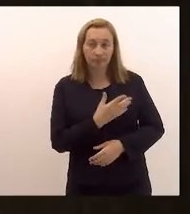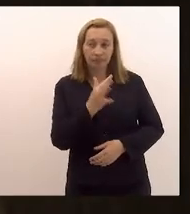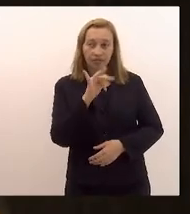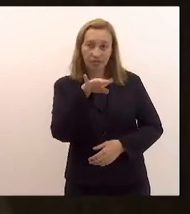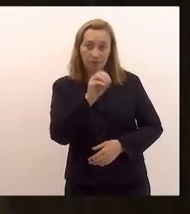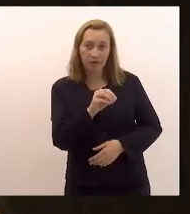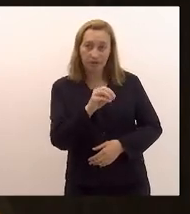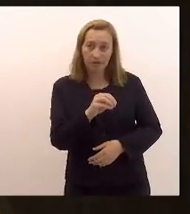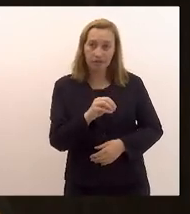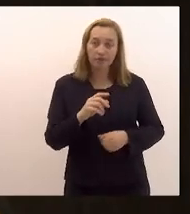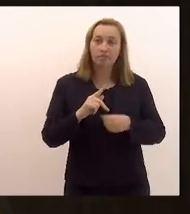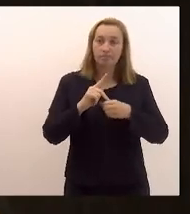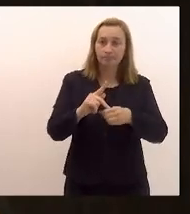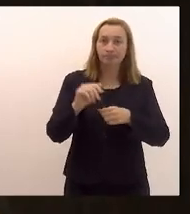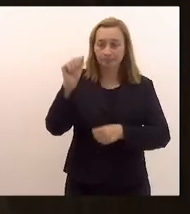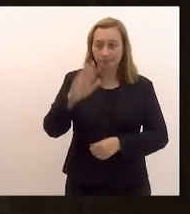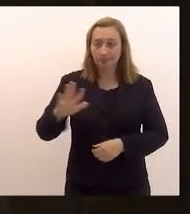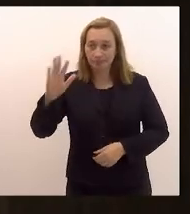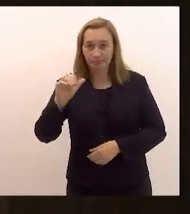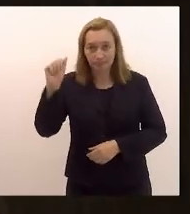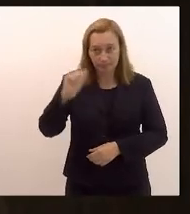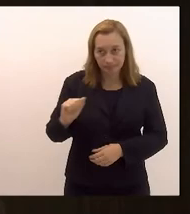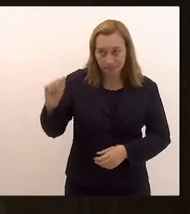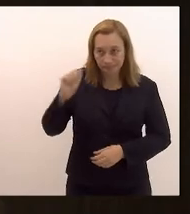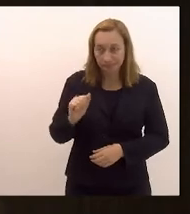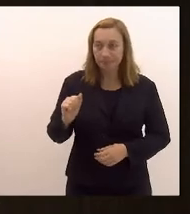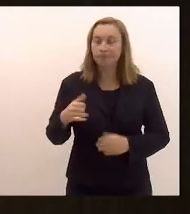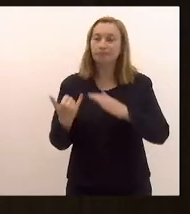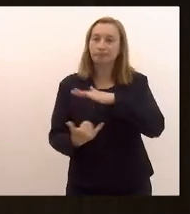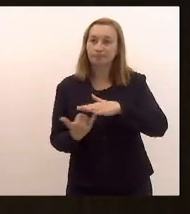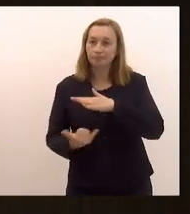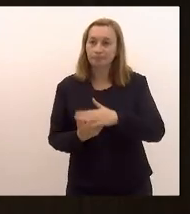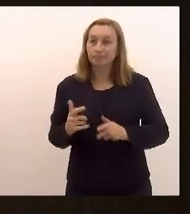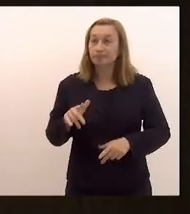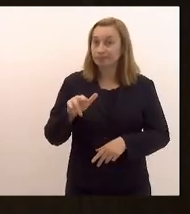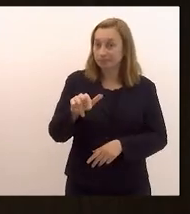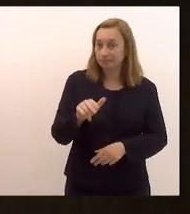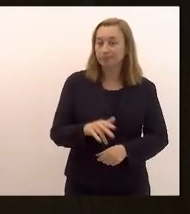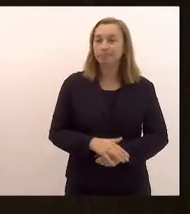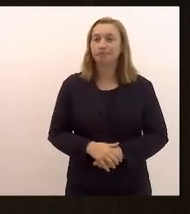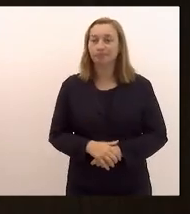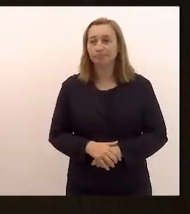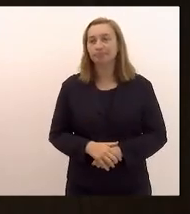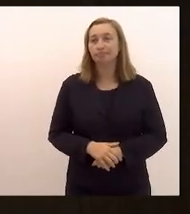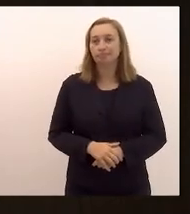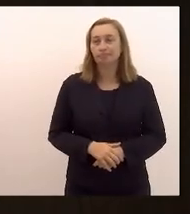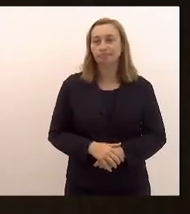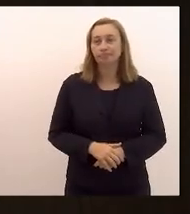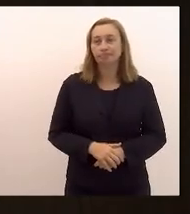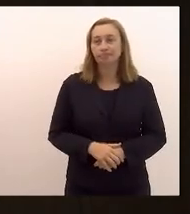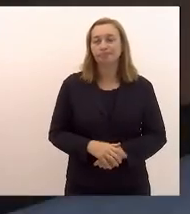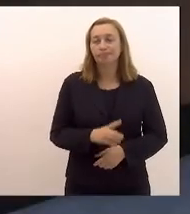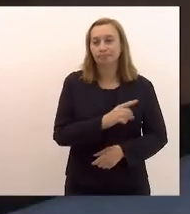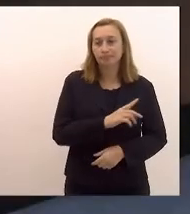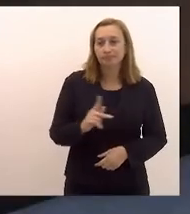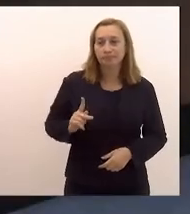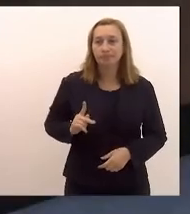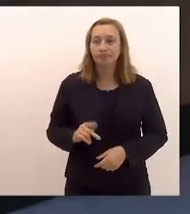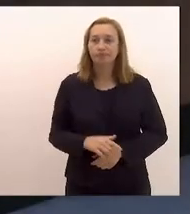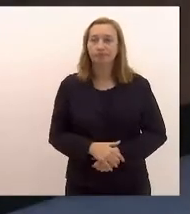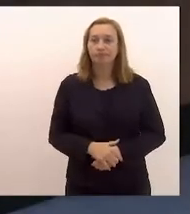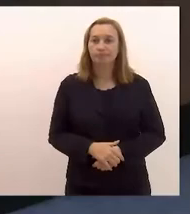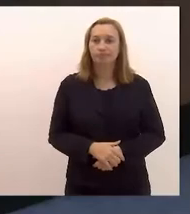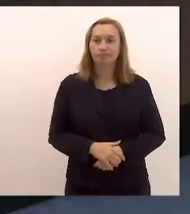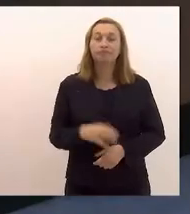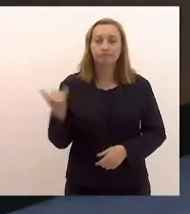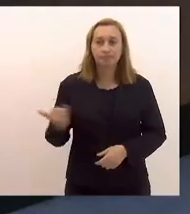representando aqui a procuradoria Associação uma instituição que é irmã da Defensoria